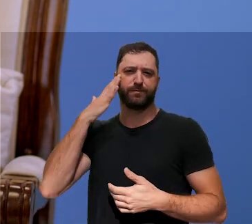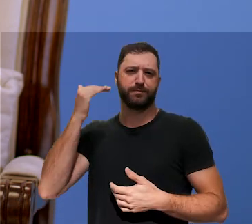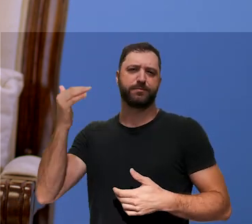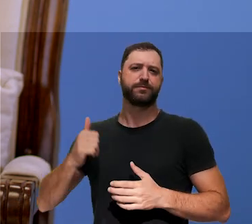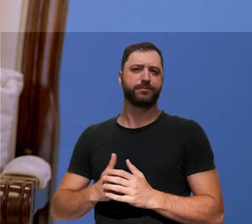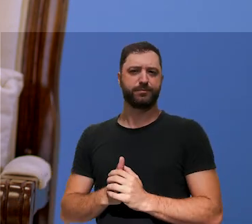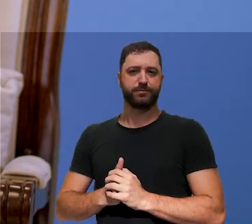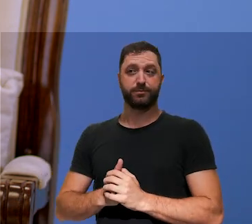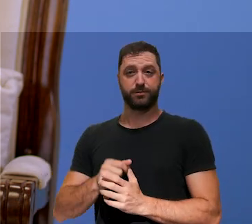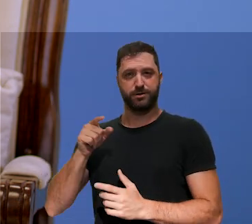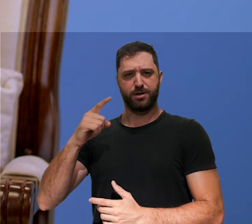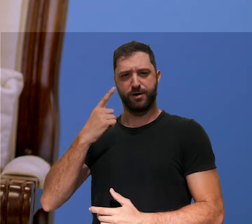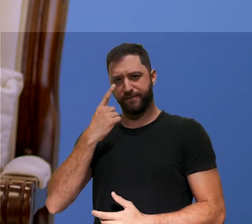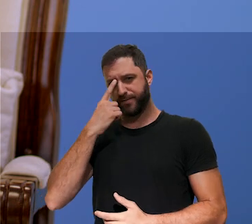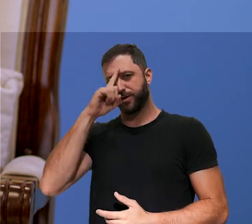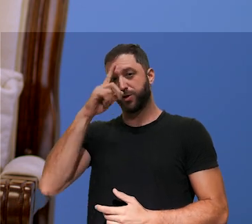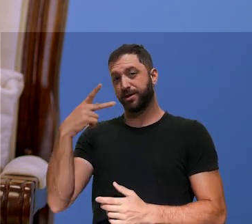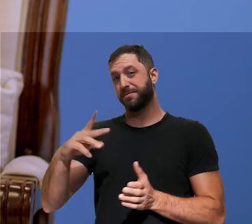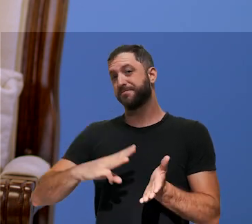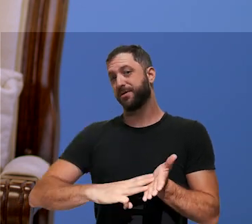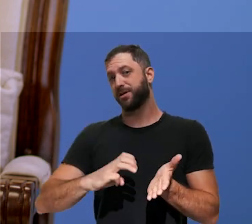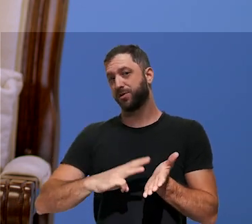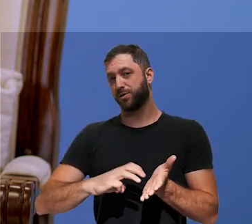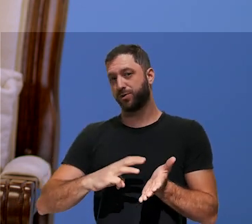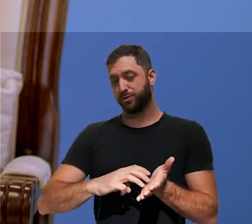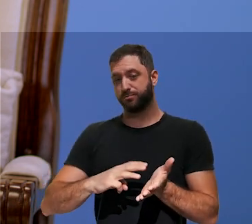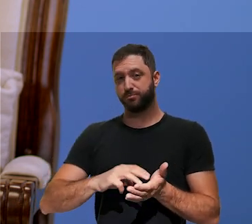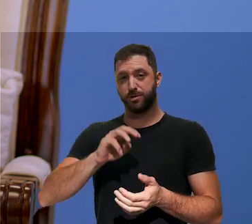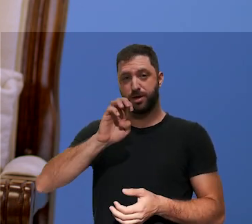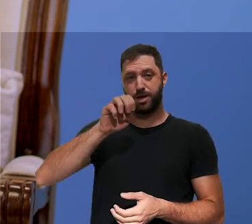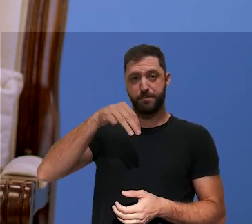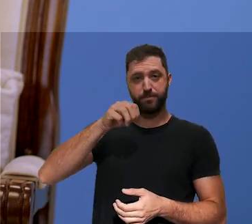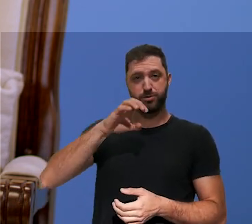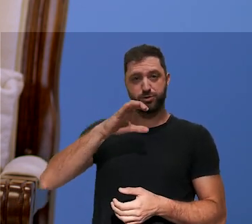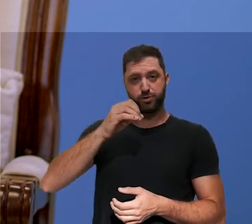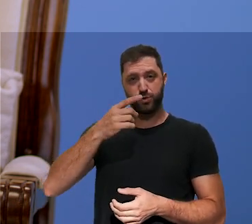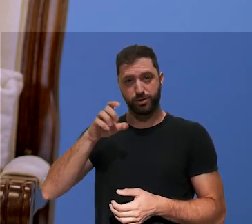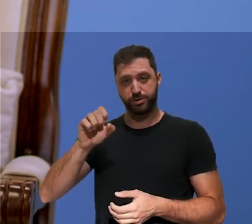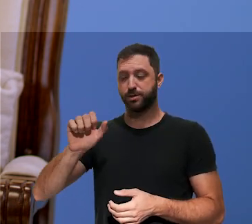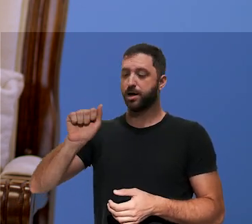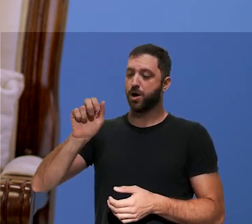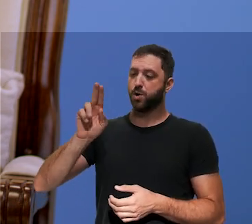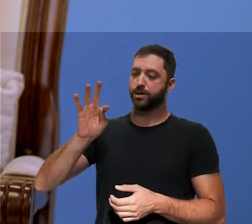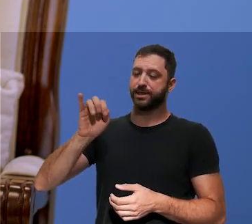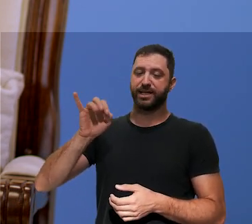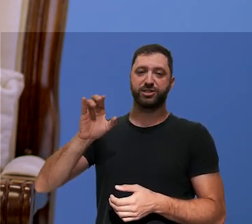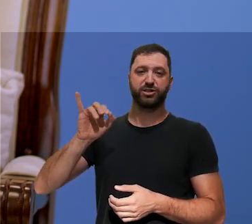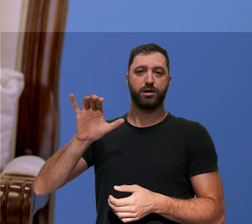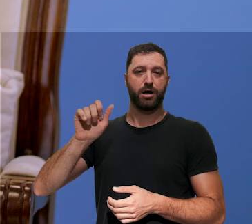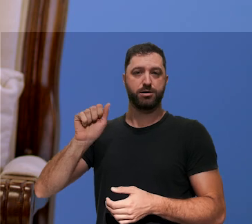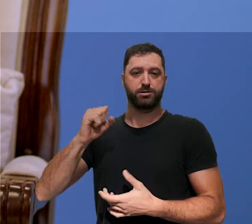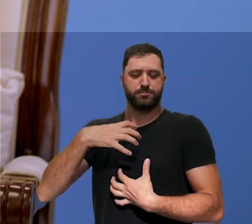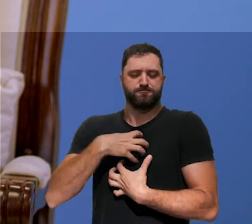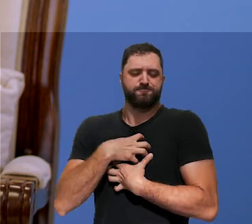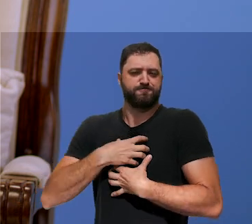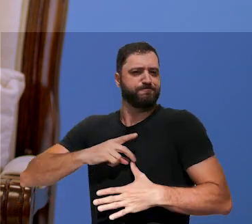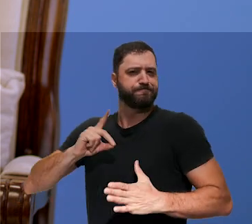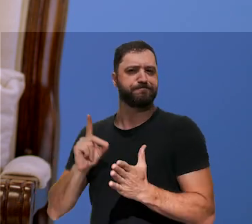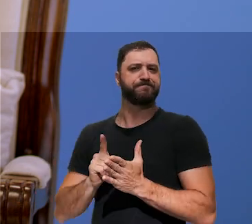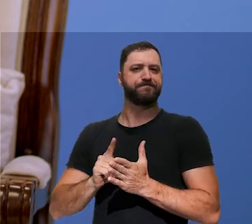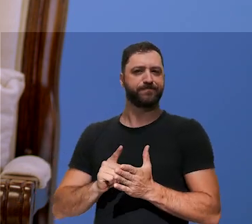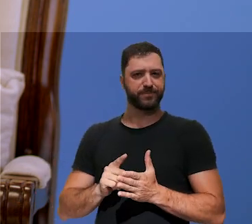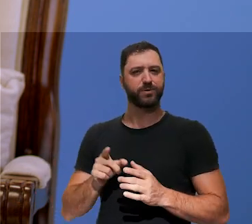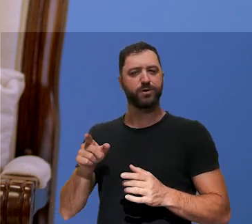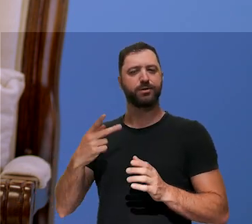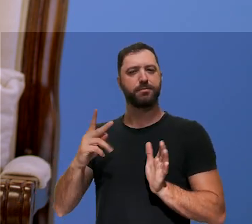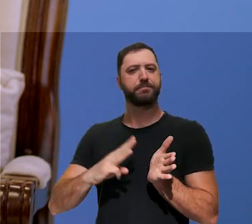renomado, criador do inovador método Emoções Autênticas, está aqui para nos guiar nessa jornada